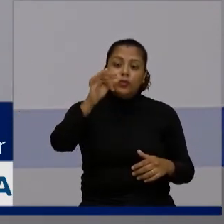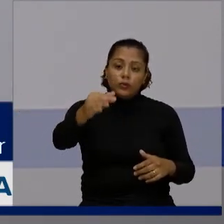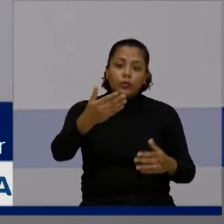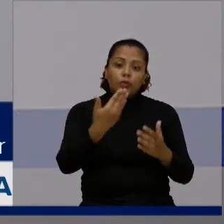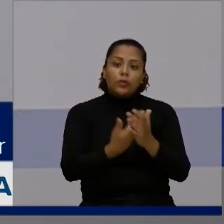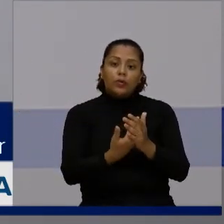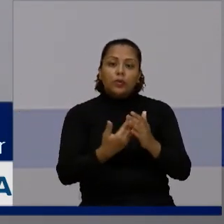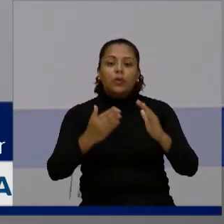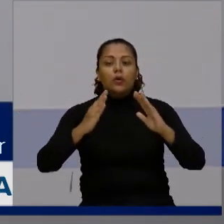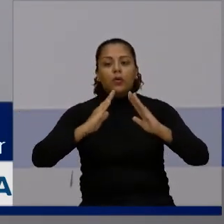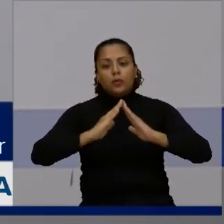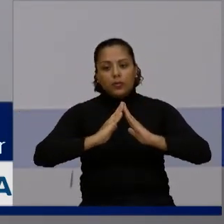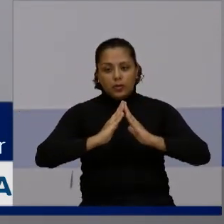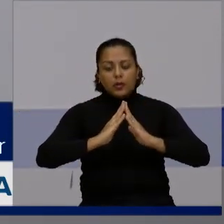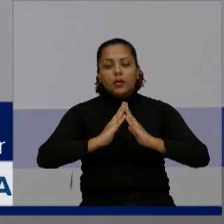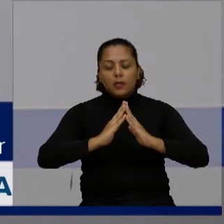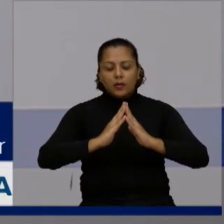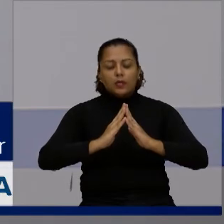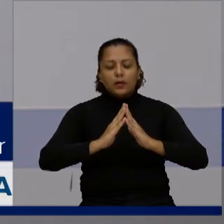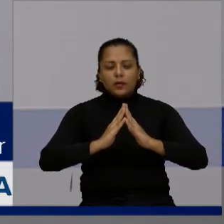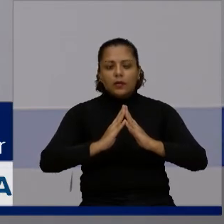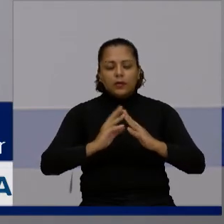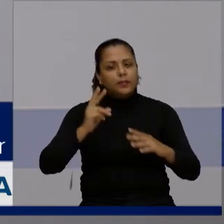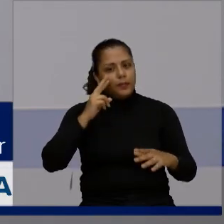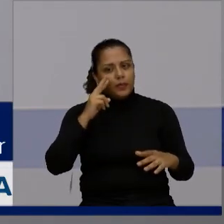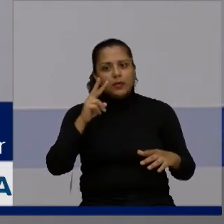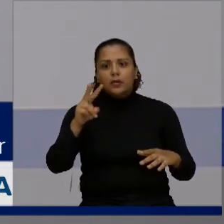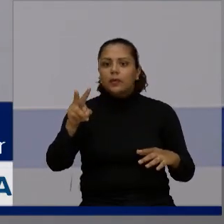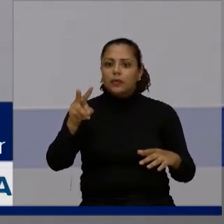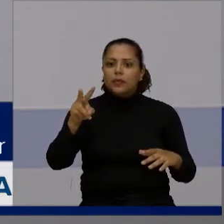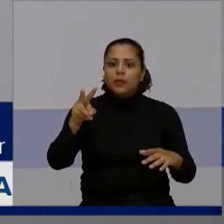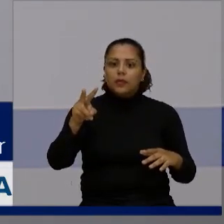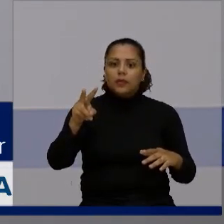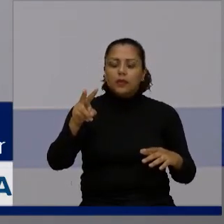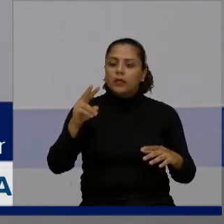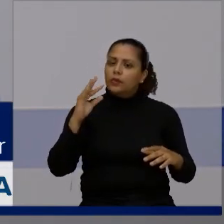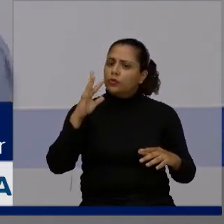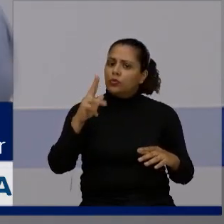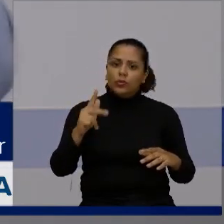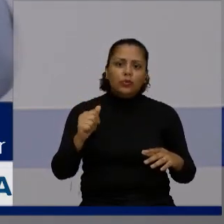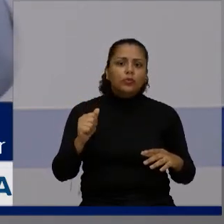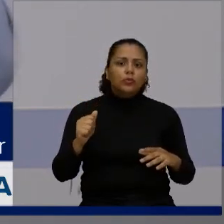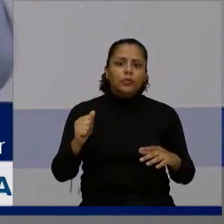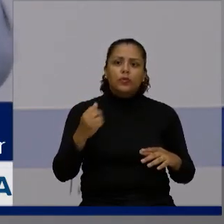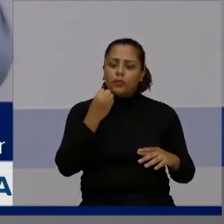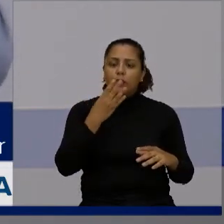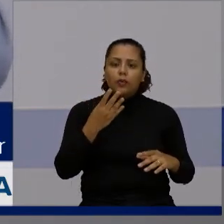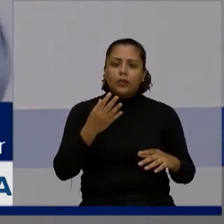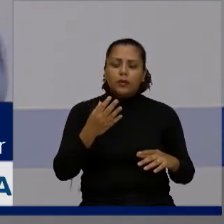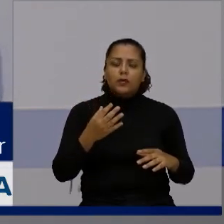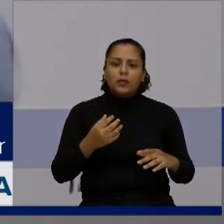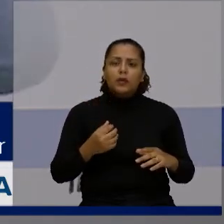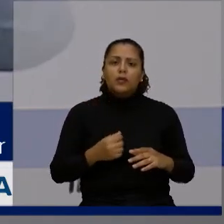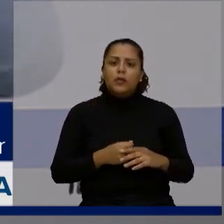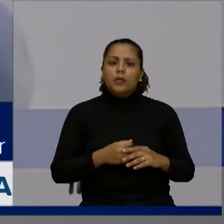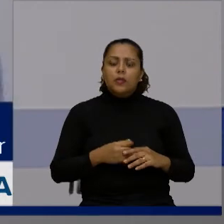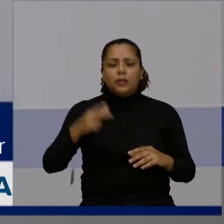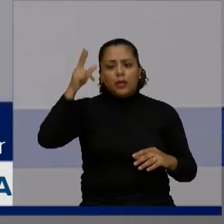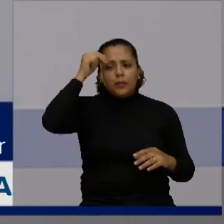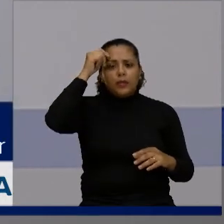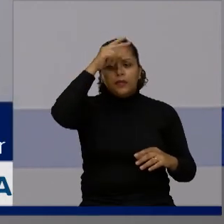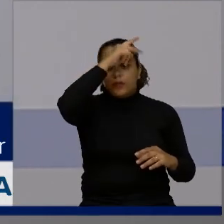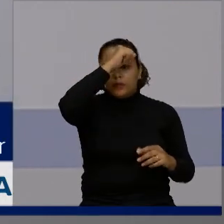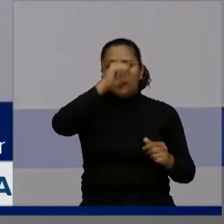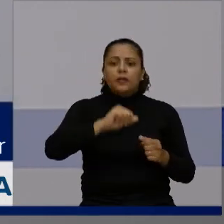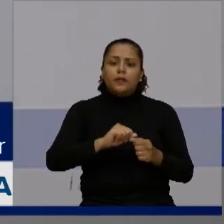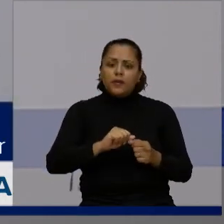pena nós olharmos todos os lados, né, dos investimentos da prefeitura. O campo de